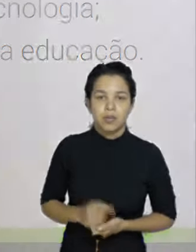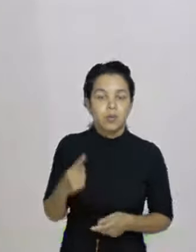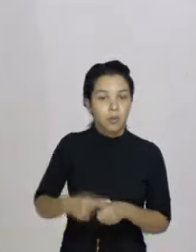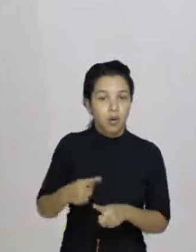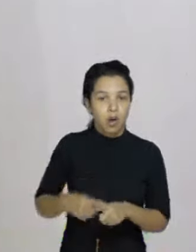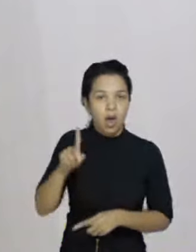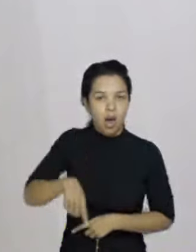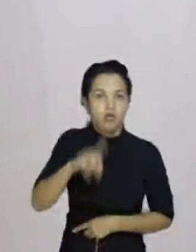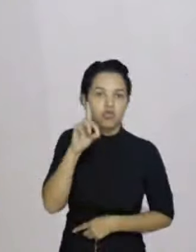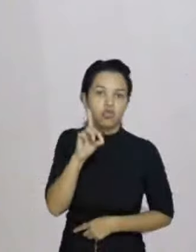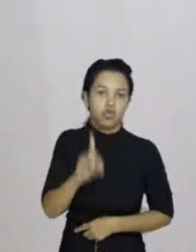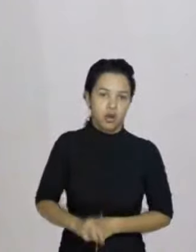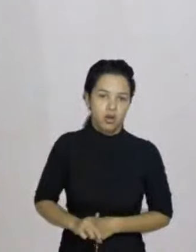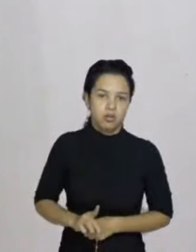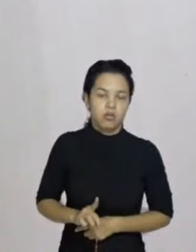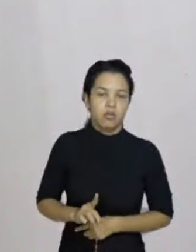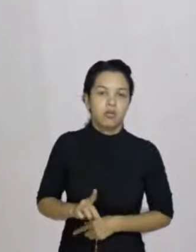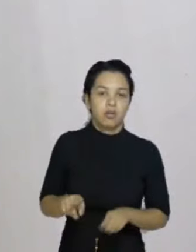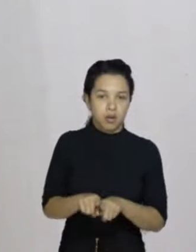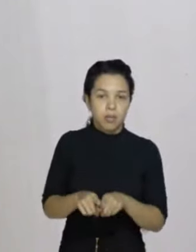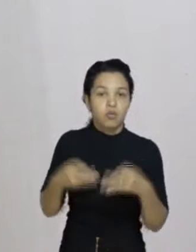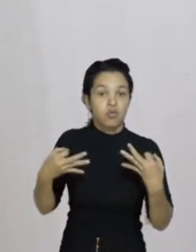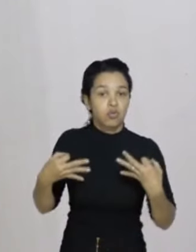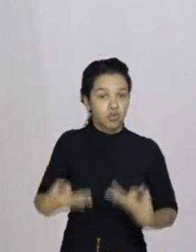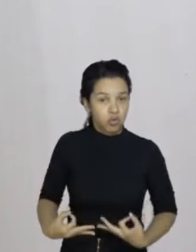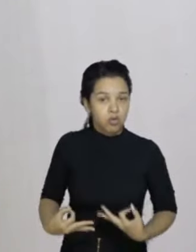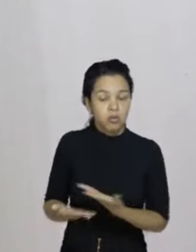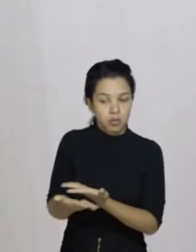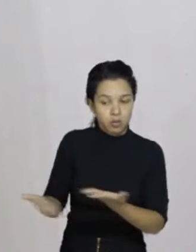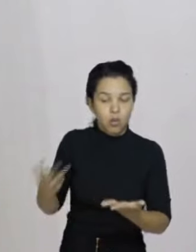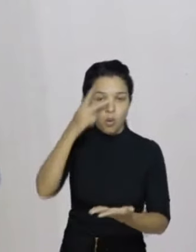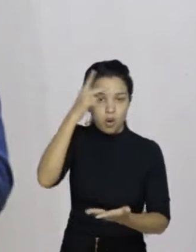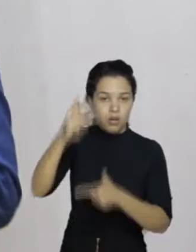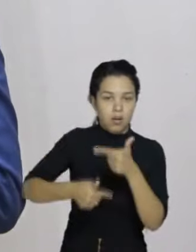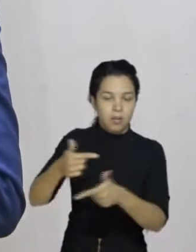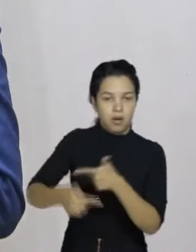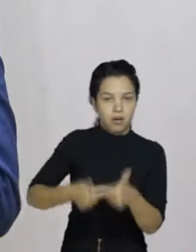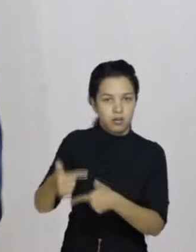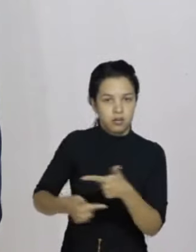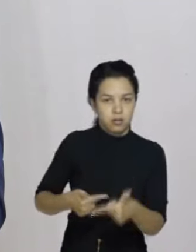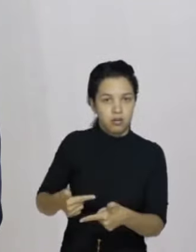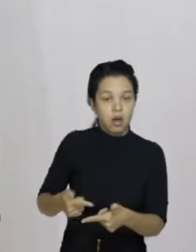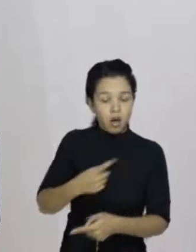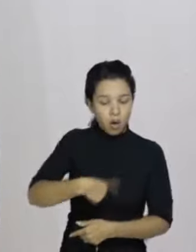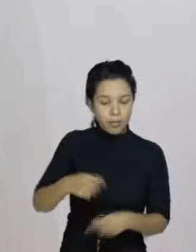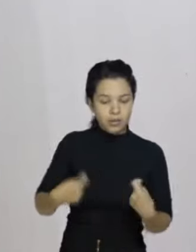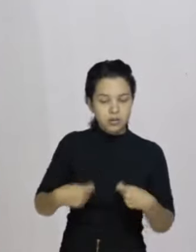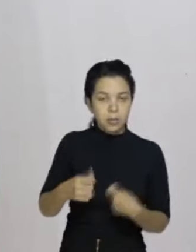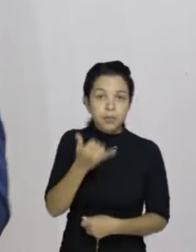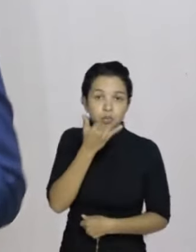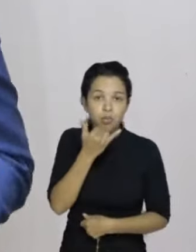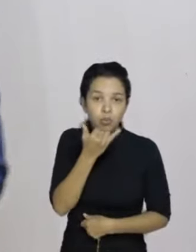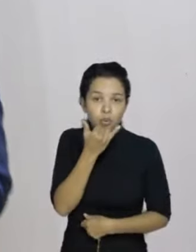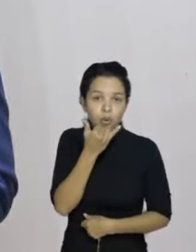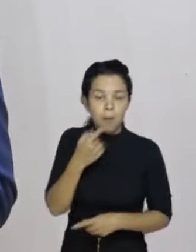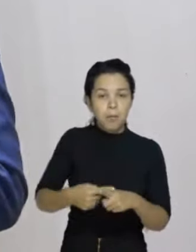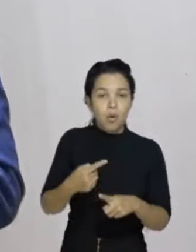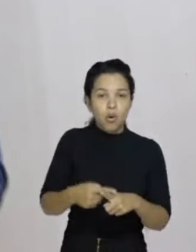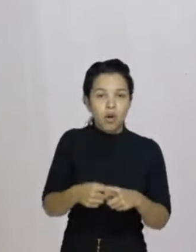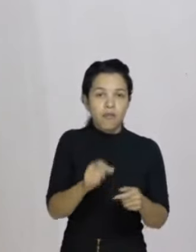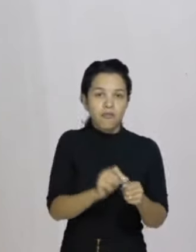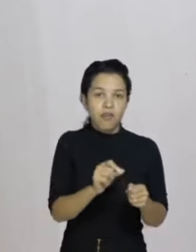um direito é justiça com Quem produz é engraçado que aqui a gente tem que pedir desculpa às vezes por ter feito mais